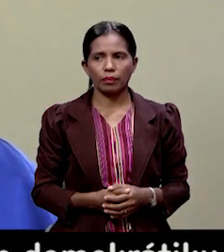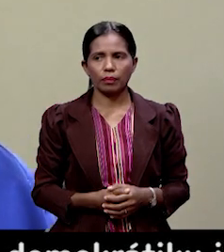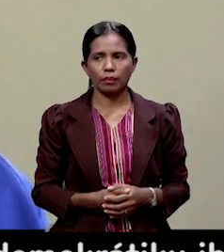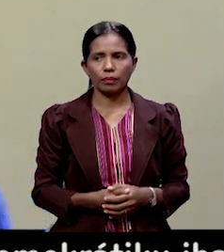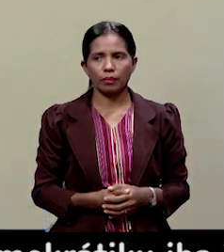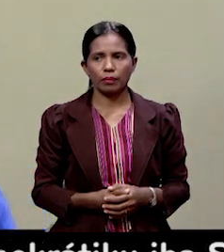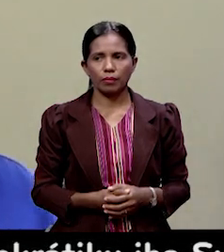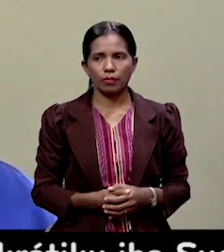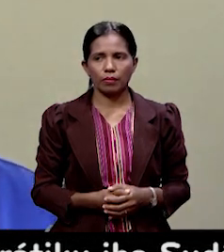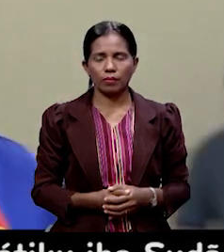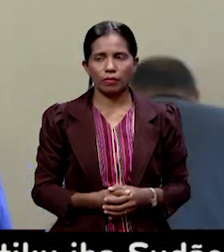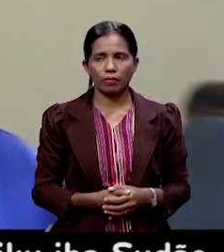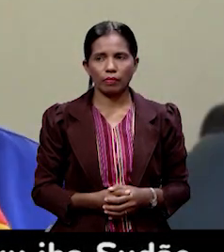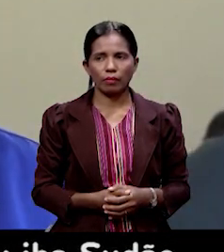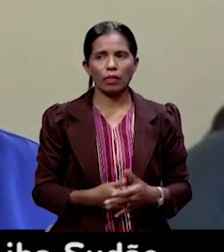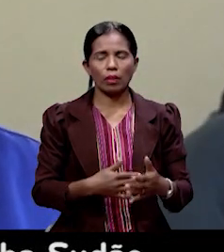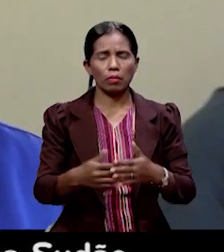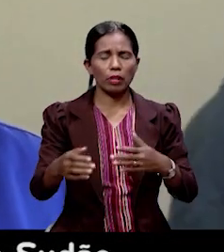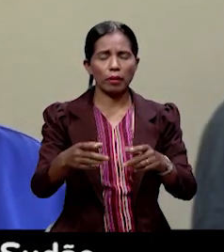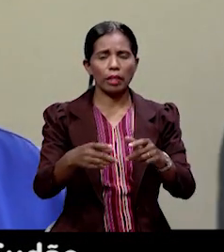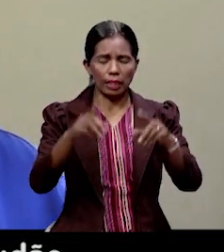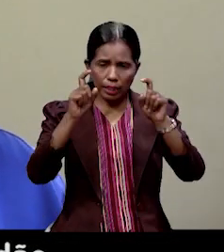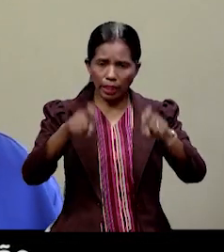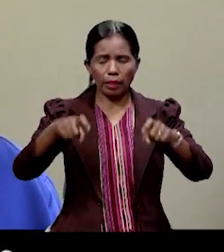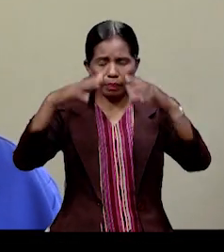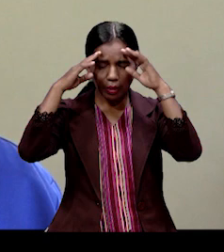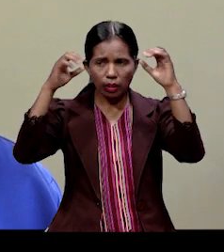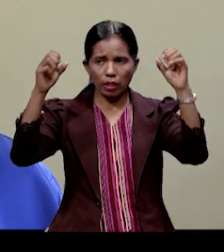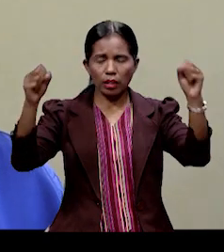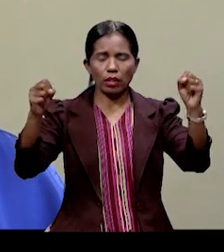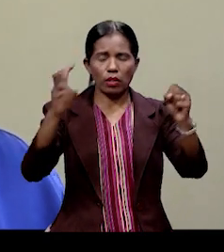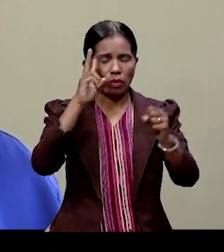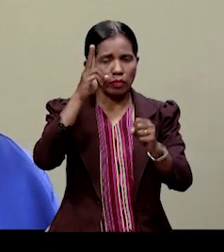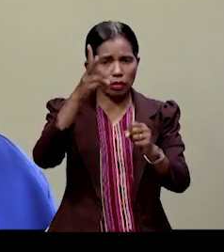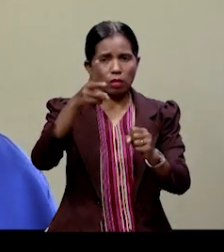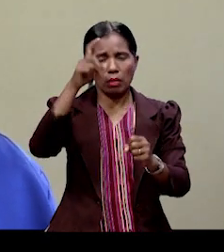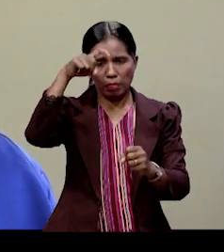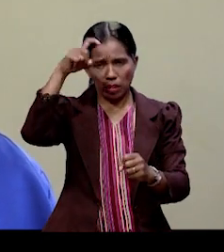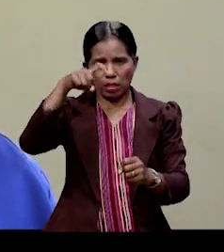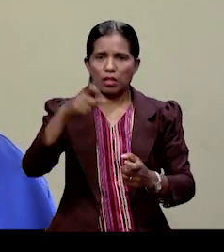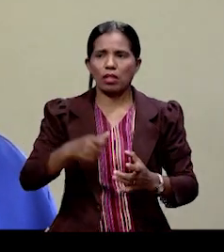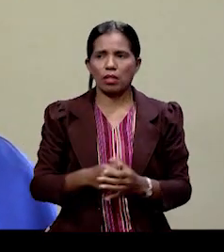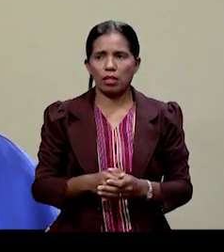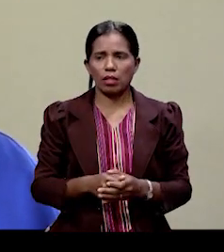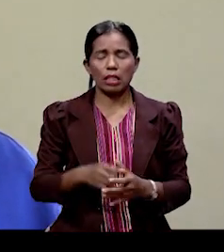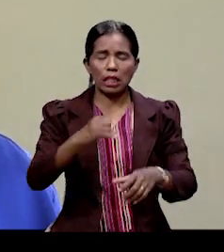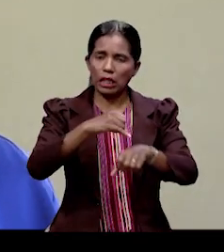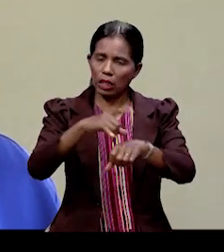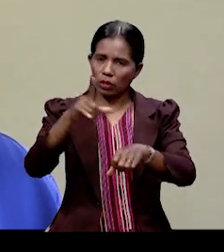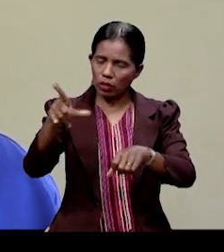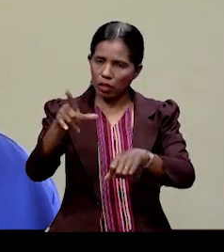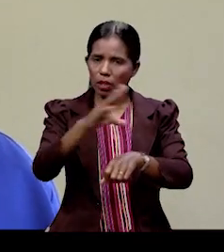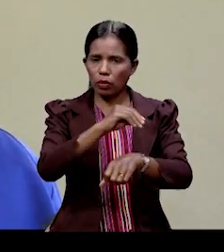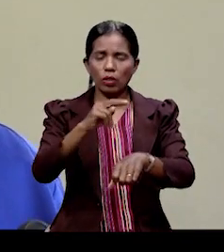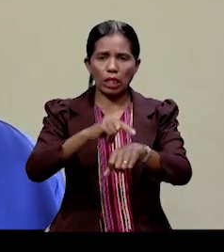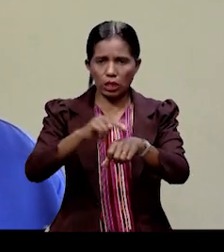Bah, conforme primeiro tem que ir presidente da visão matenek internacional e nacional.